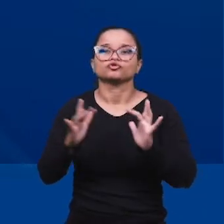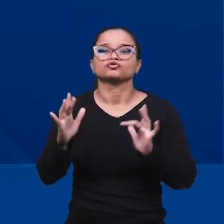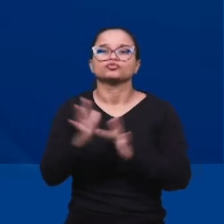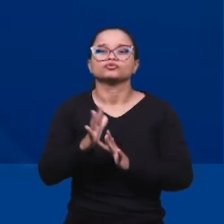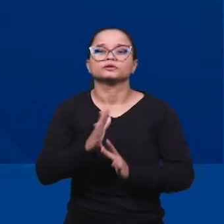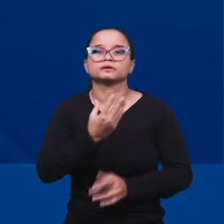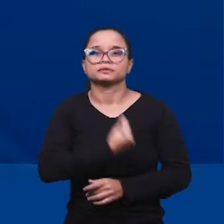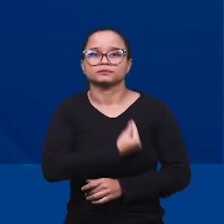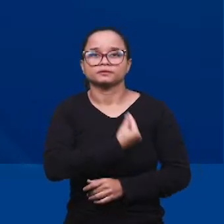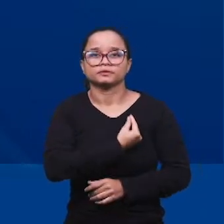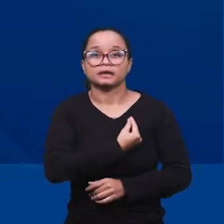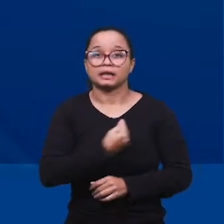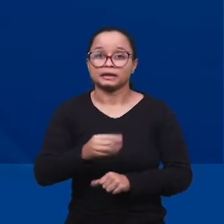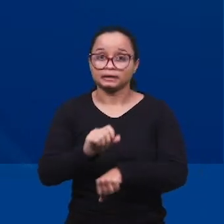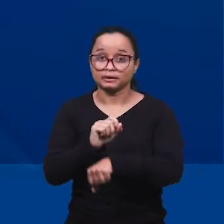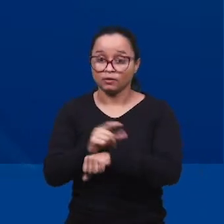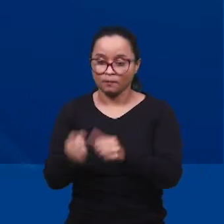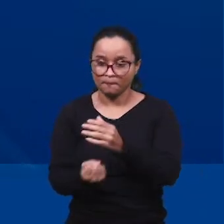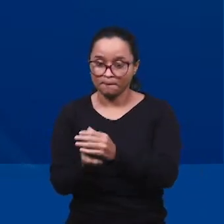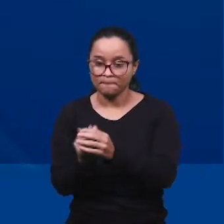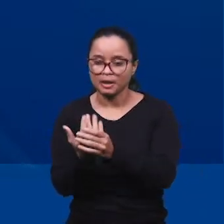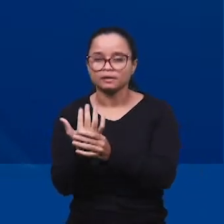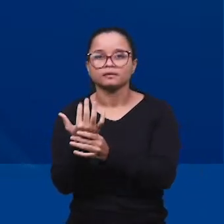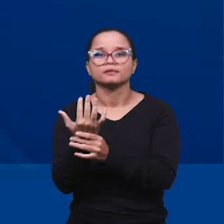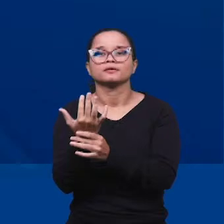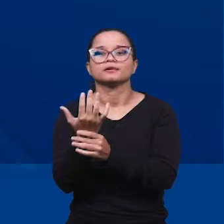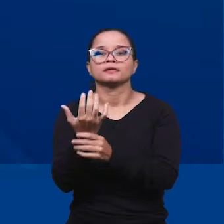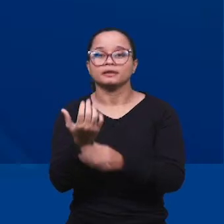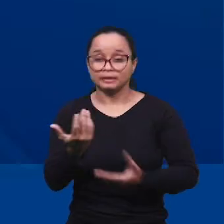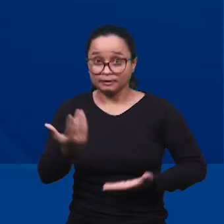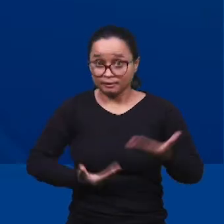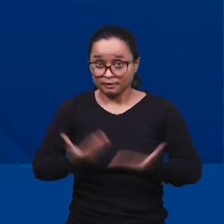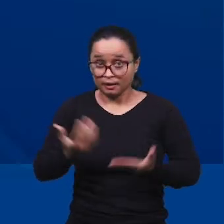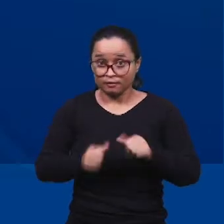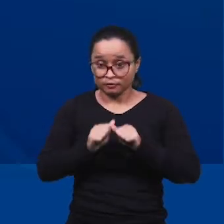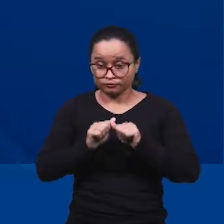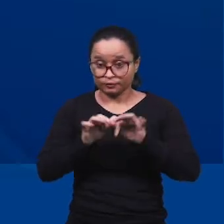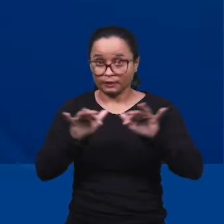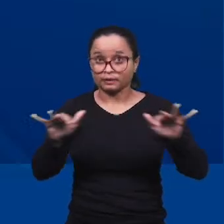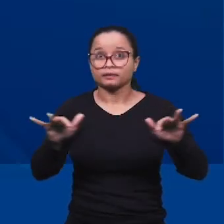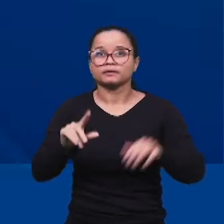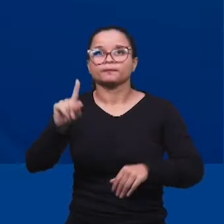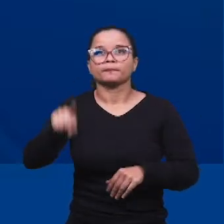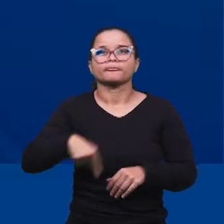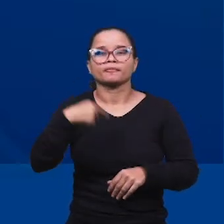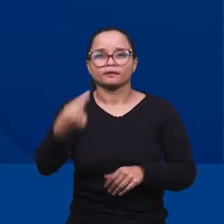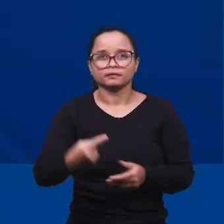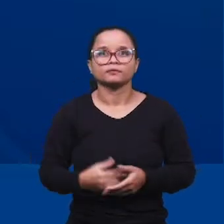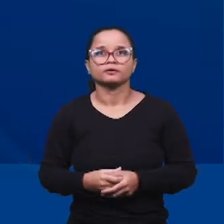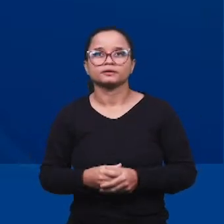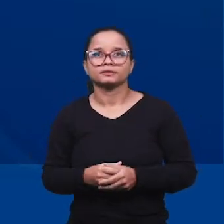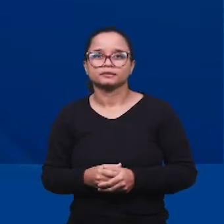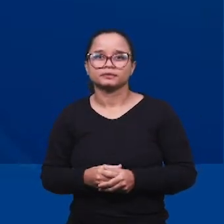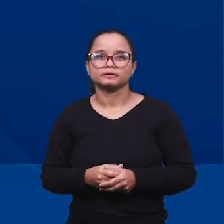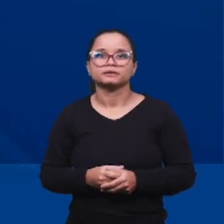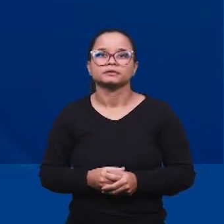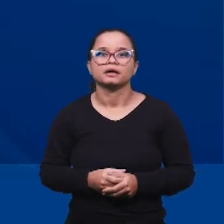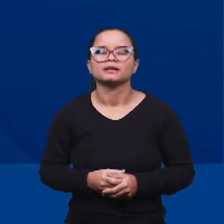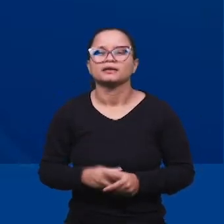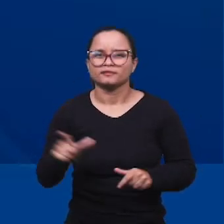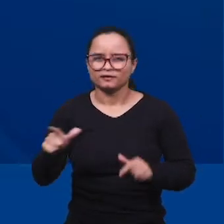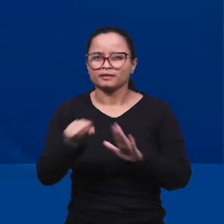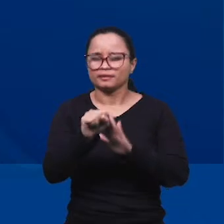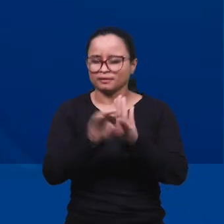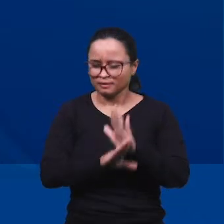E a semente brotou e a igreja cresceu. Viria depois o inverno, que seriam séculos de lutas,